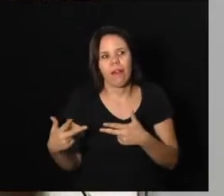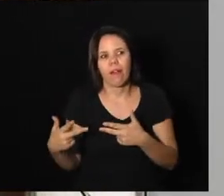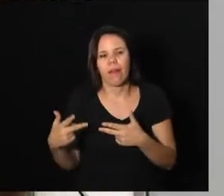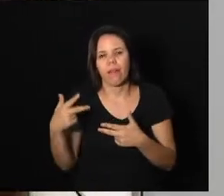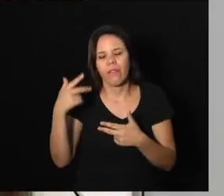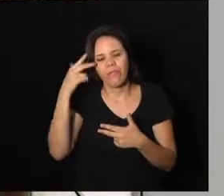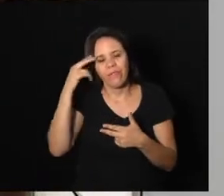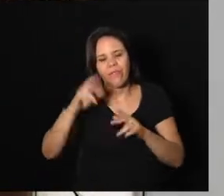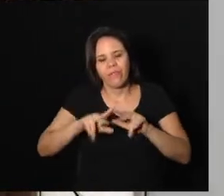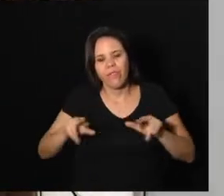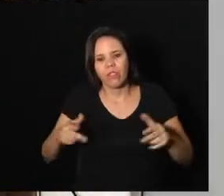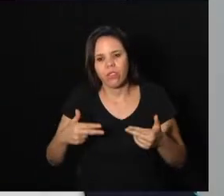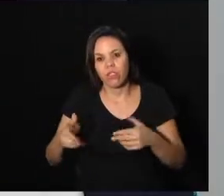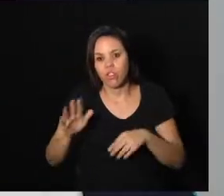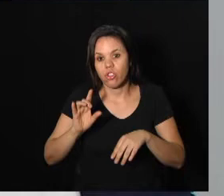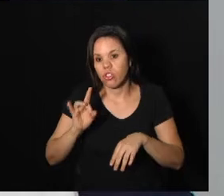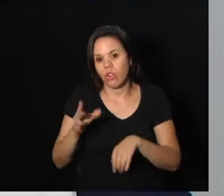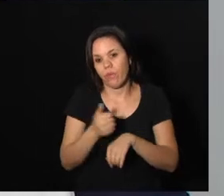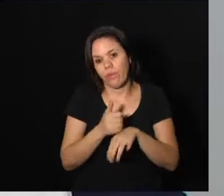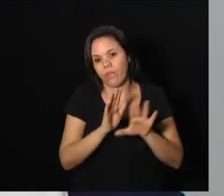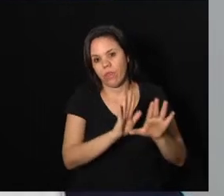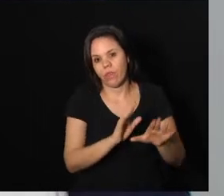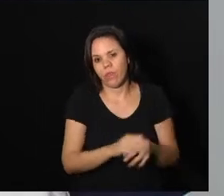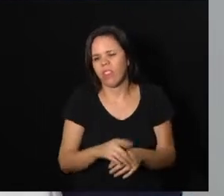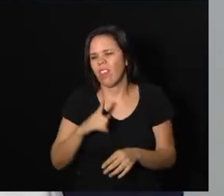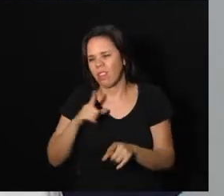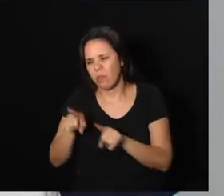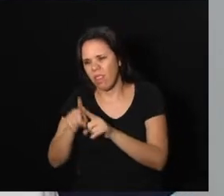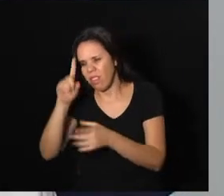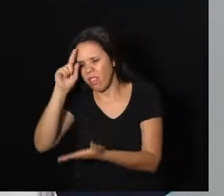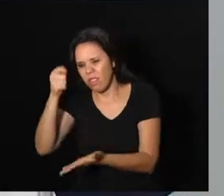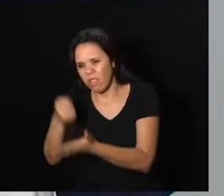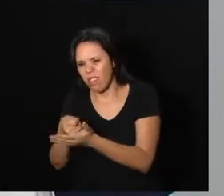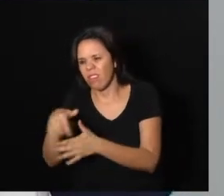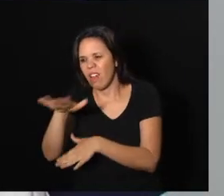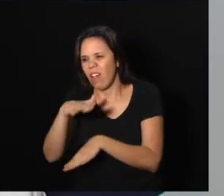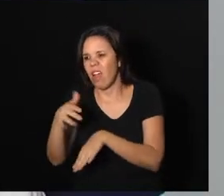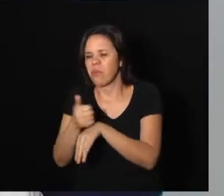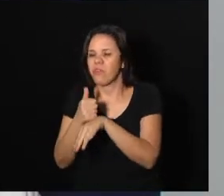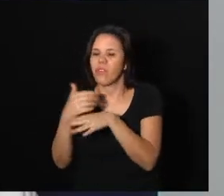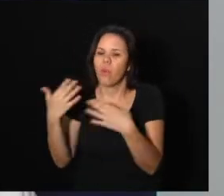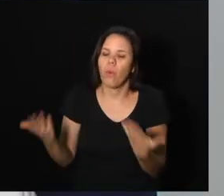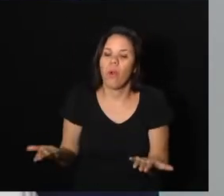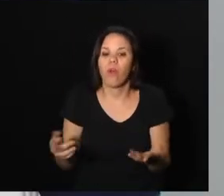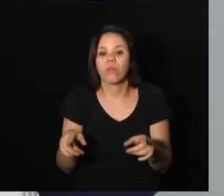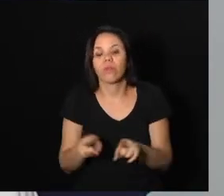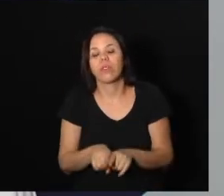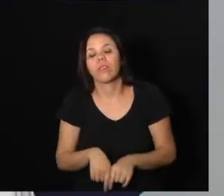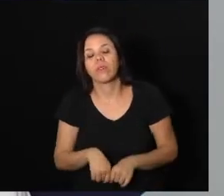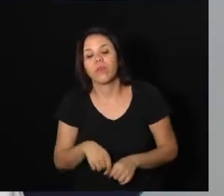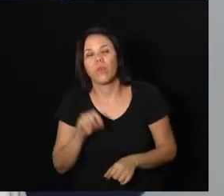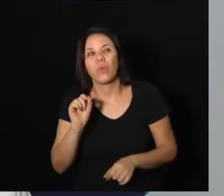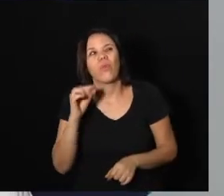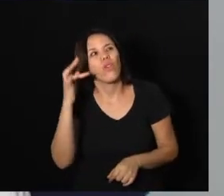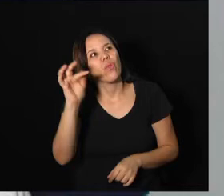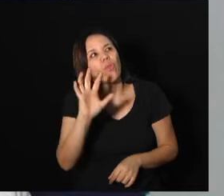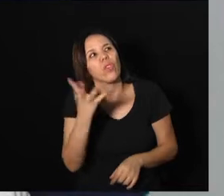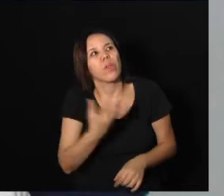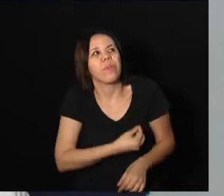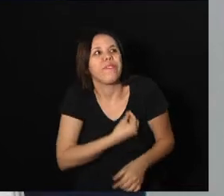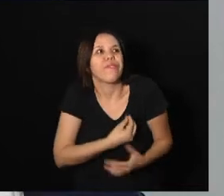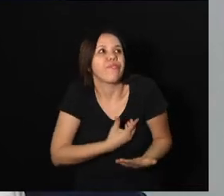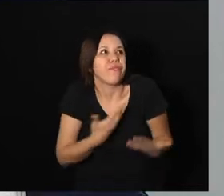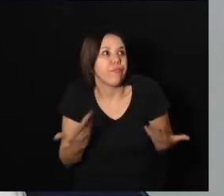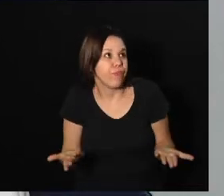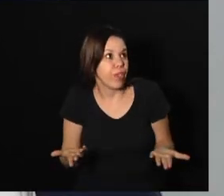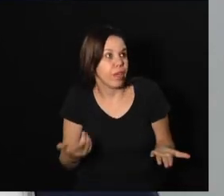além só da profissão. Tem a família, tem decisão da área, aí a gente leva em consideração no futuro a nossa vida também,